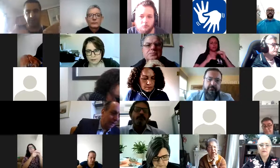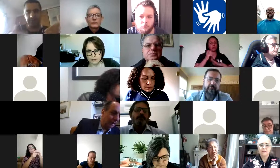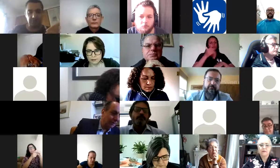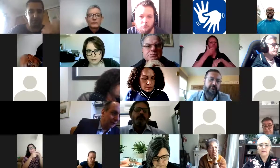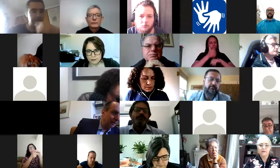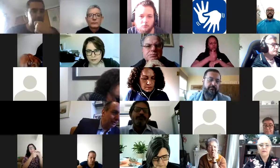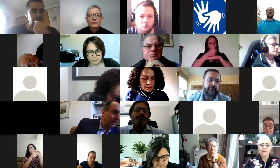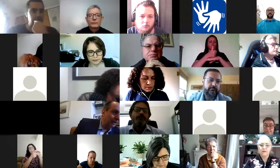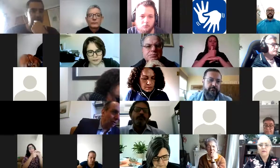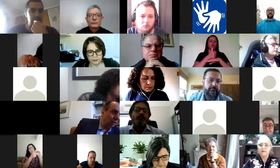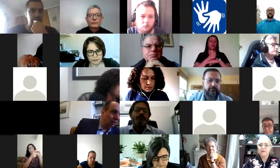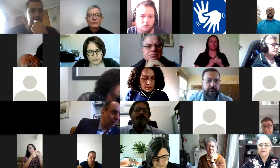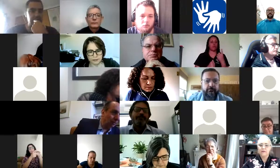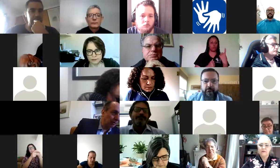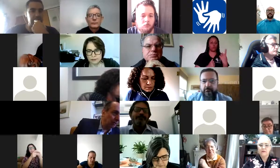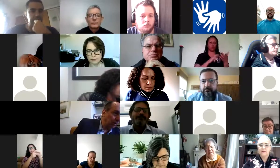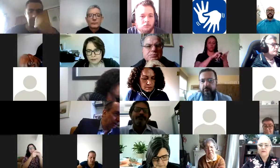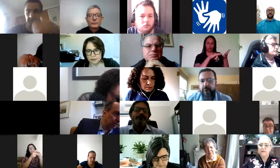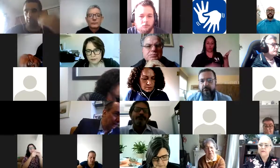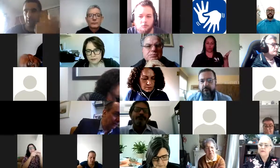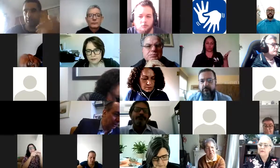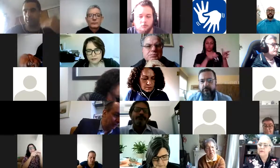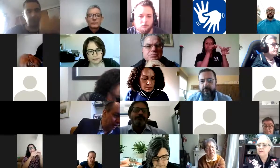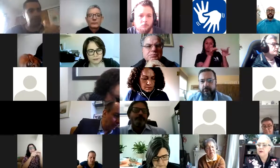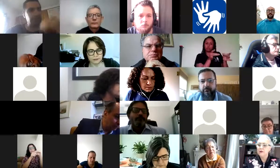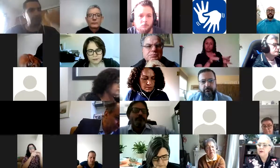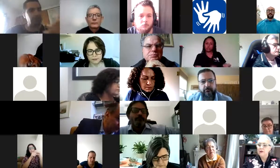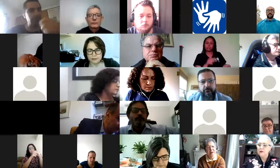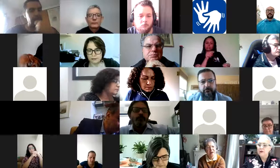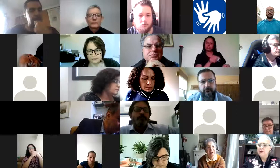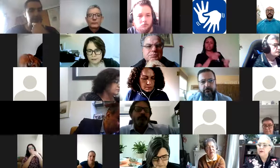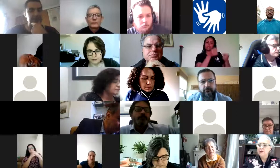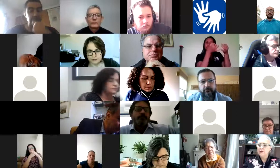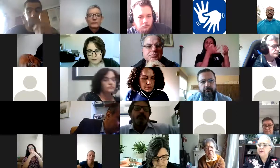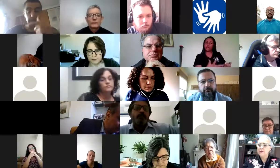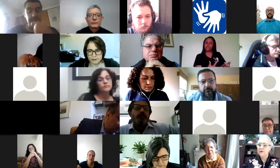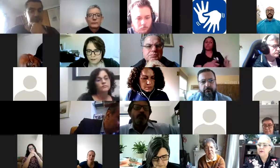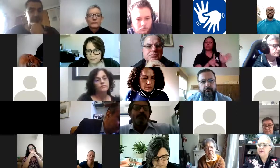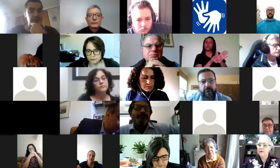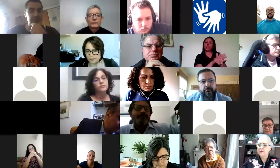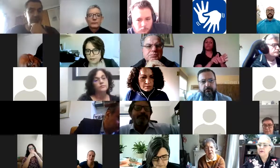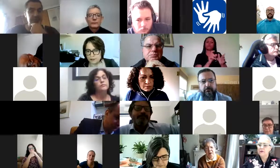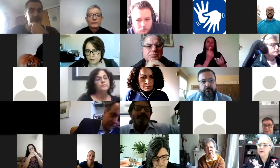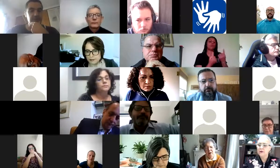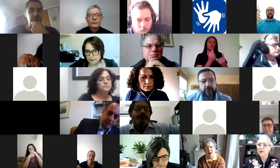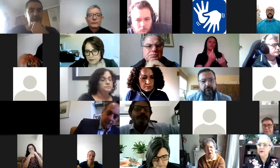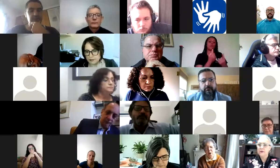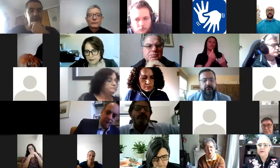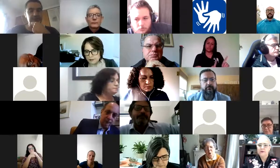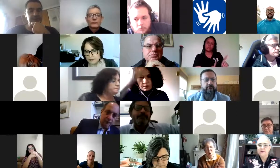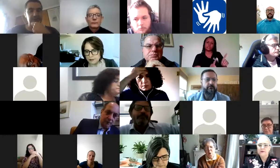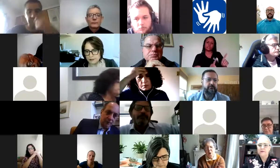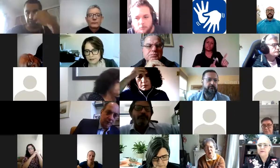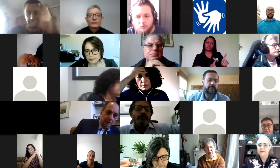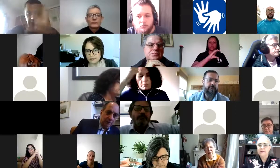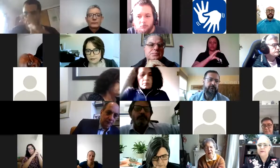laudos descrevendo a linguagem, a nomenclatura e a codificação com a CIF. E o procurador